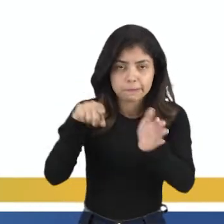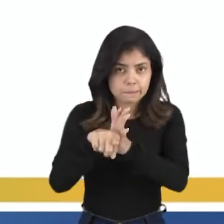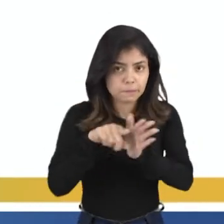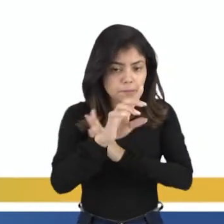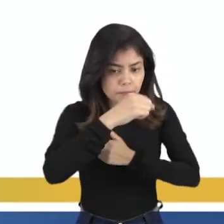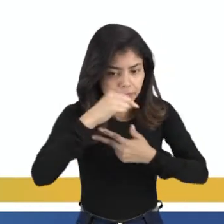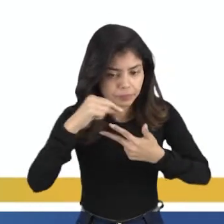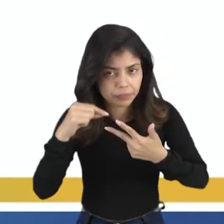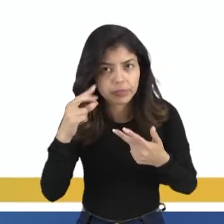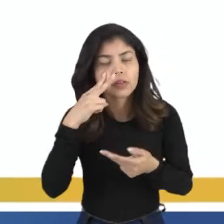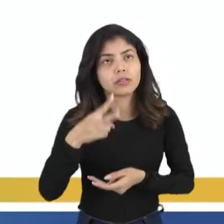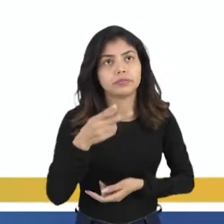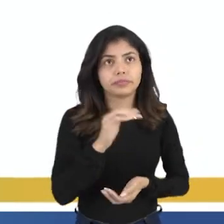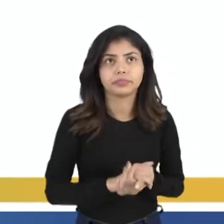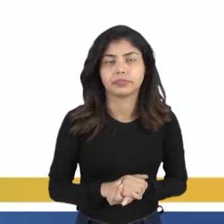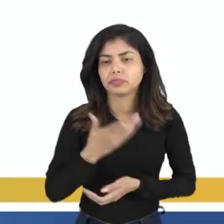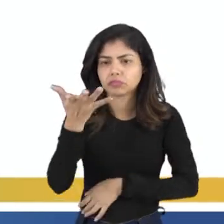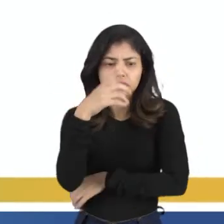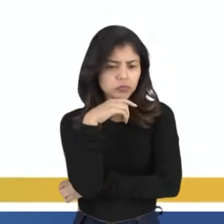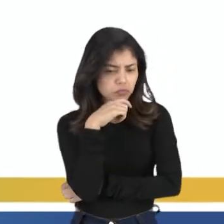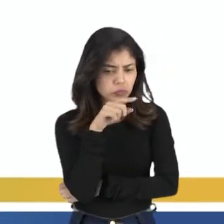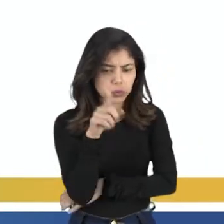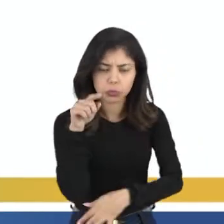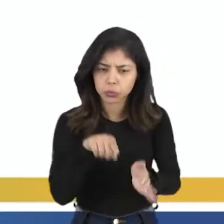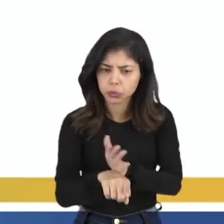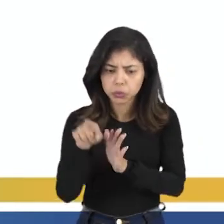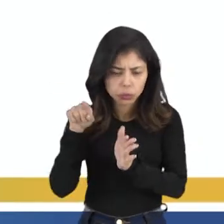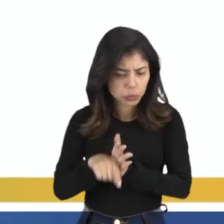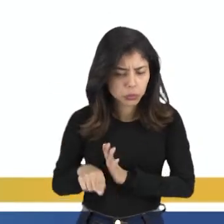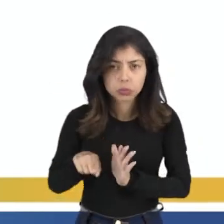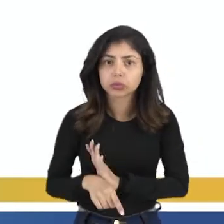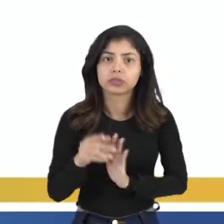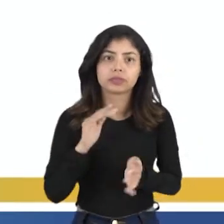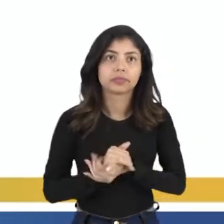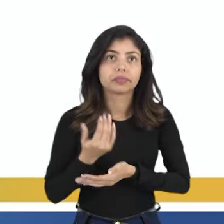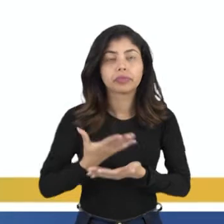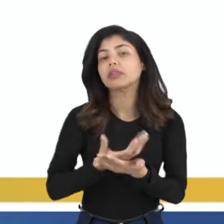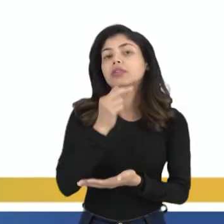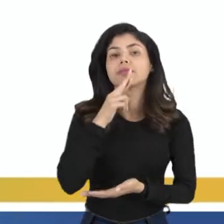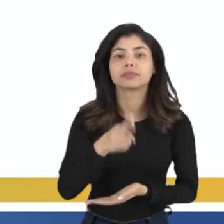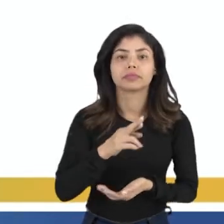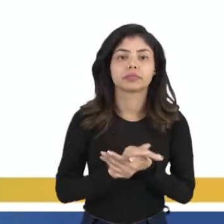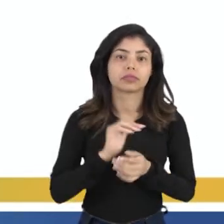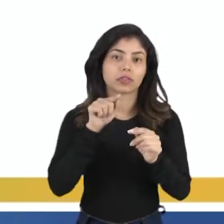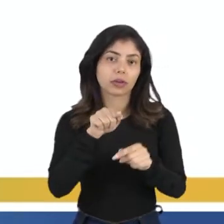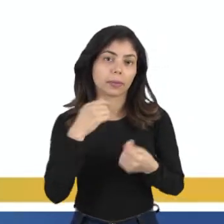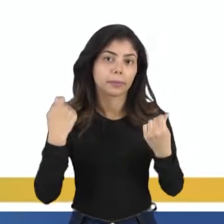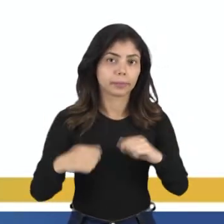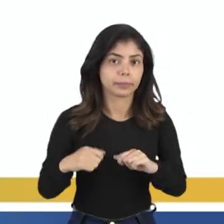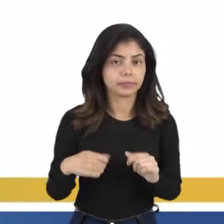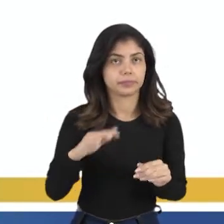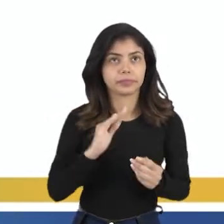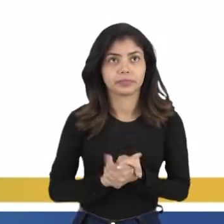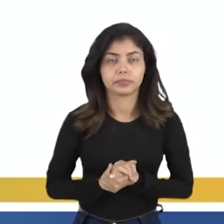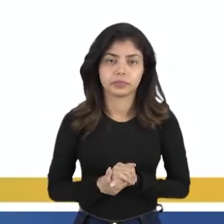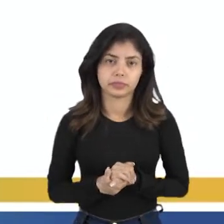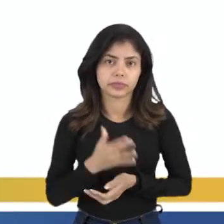questões do Enem e verificar, é essa questão, e pegar as respostas. Mas você